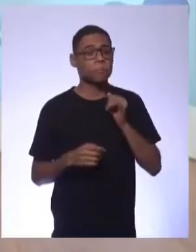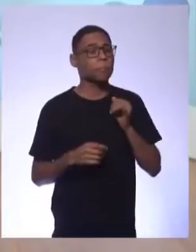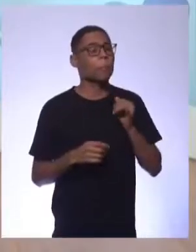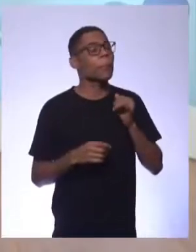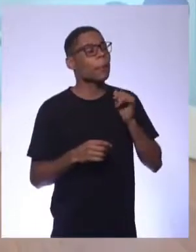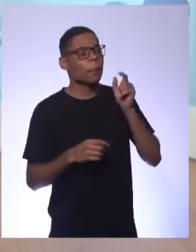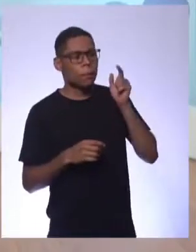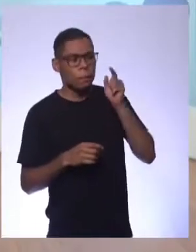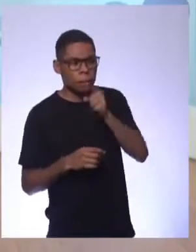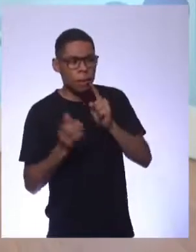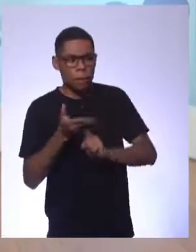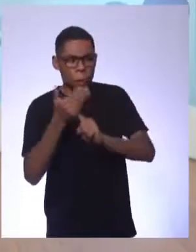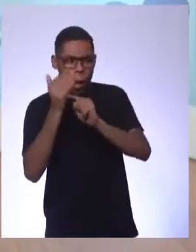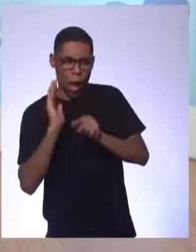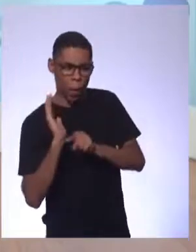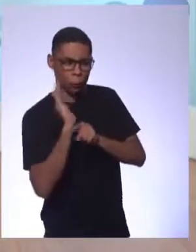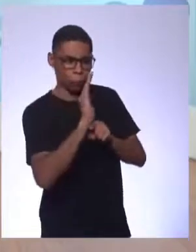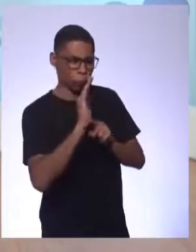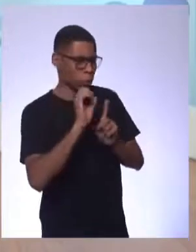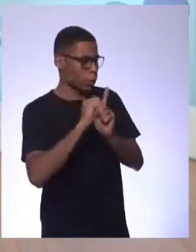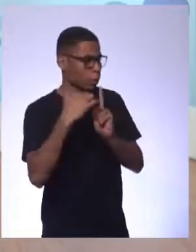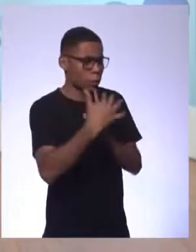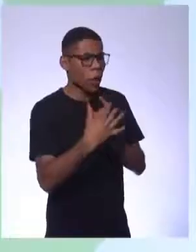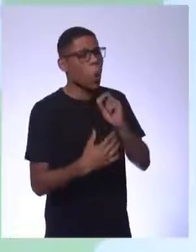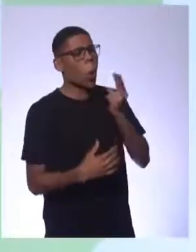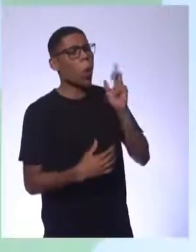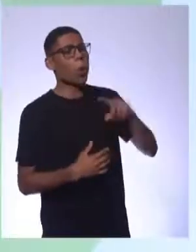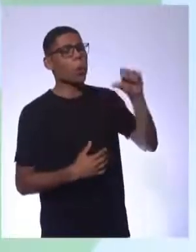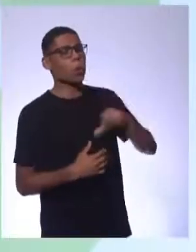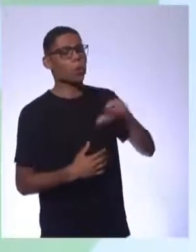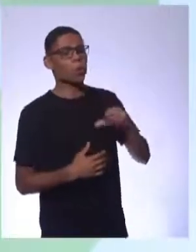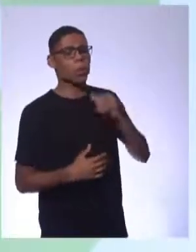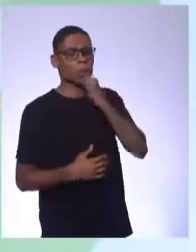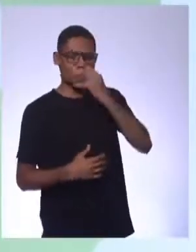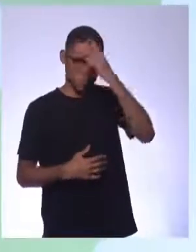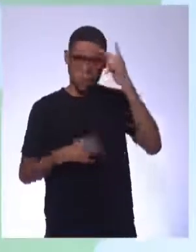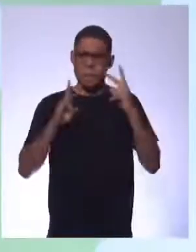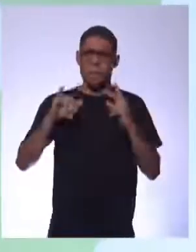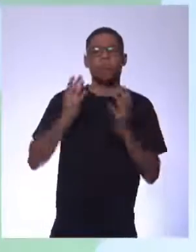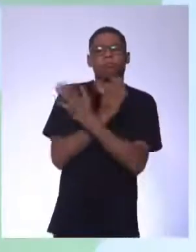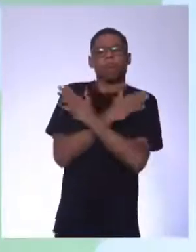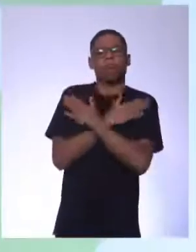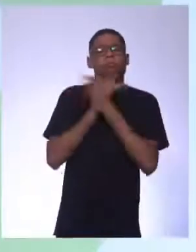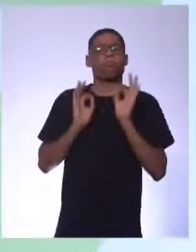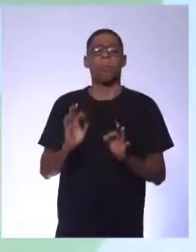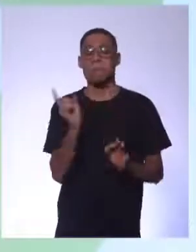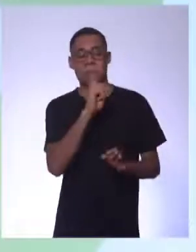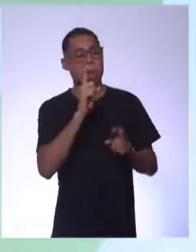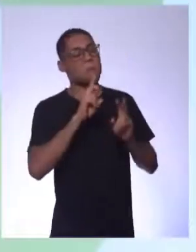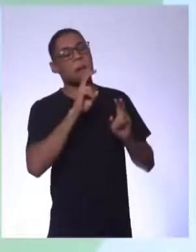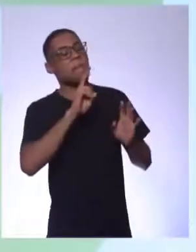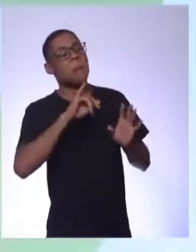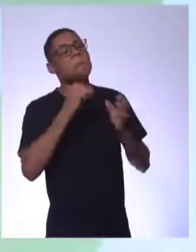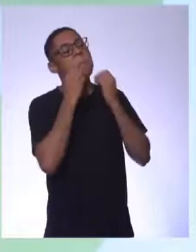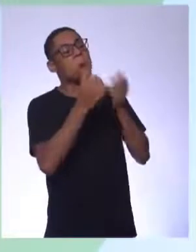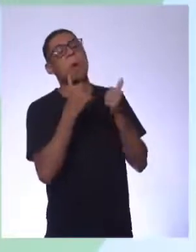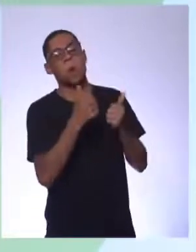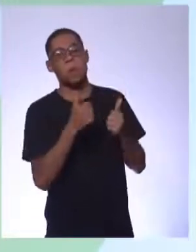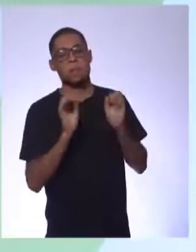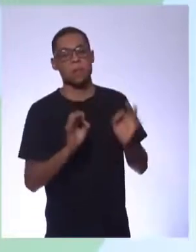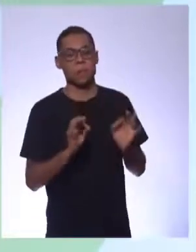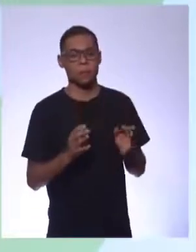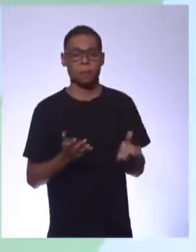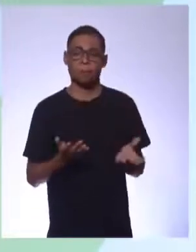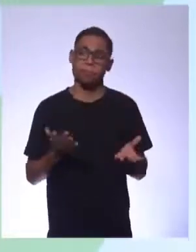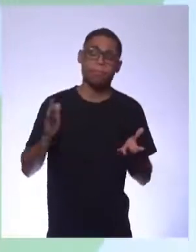benefício para a sociedade ou algo ruim. Perfeito. Então eu vou defender, as pessoas vão ficar desempregadas, outros defendem, não, mas vai ser muito bom, né?